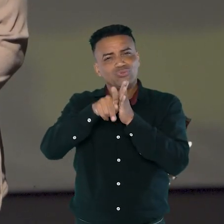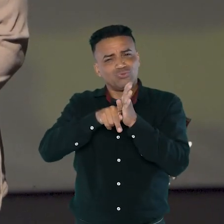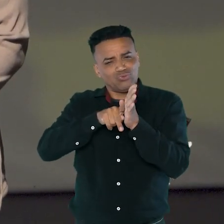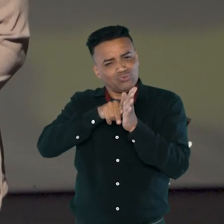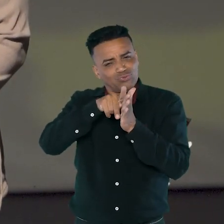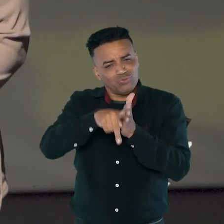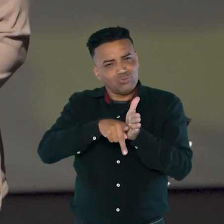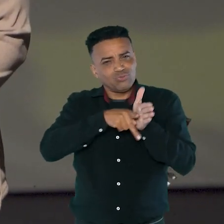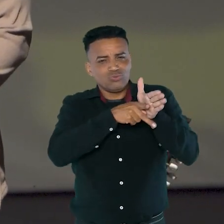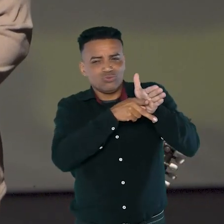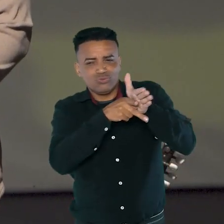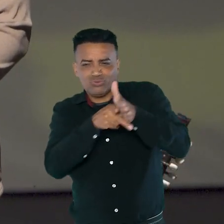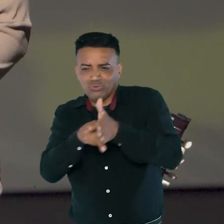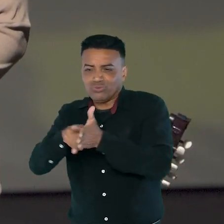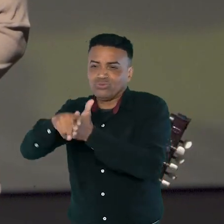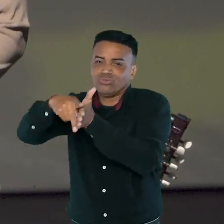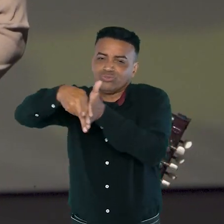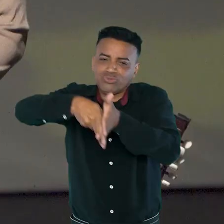trilhos.